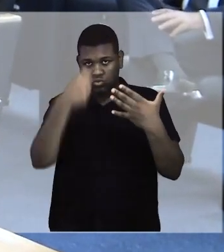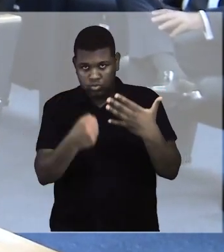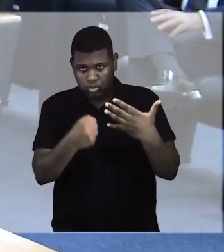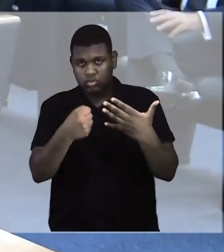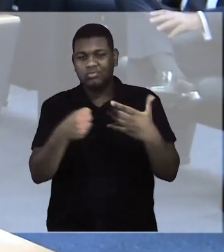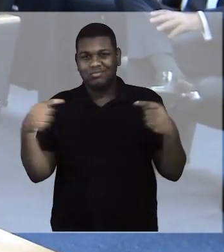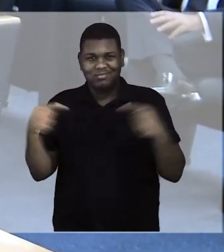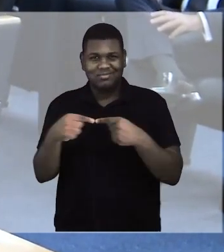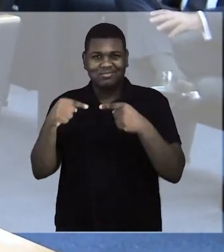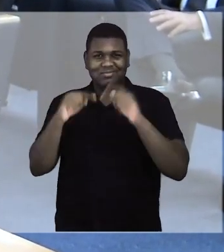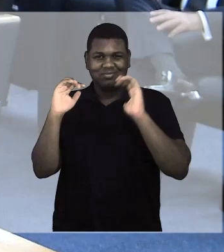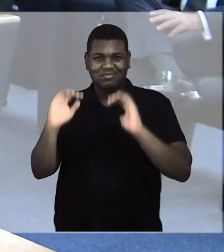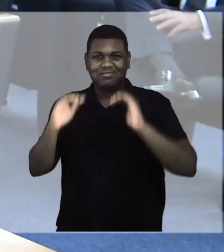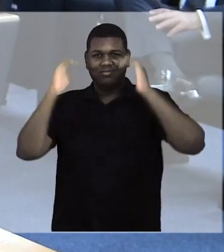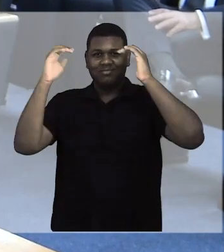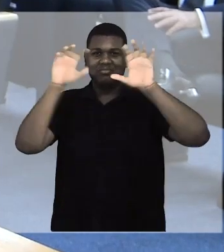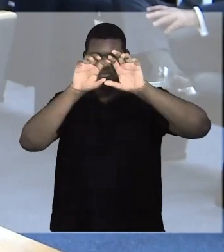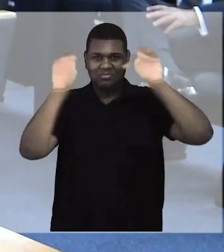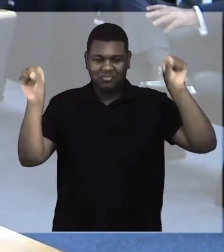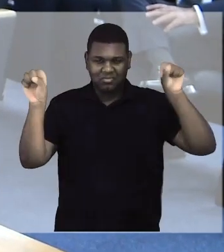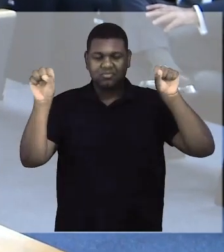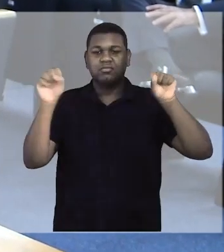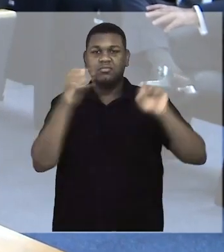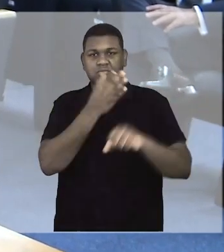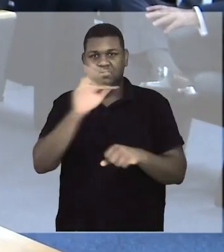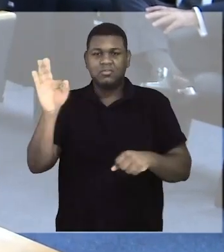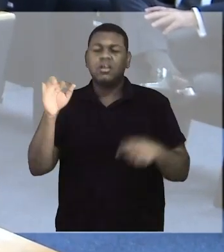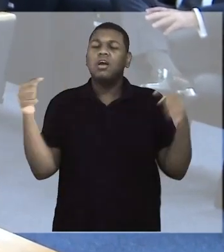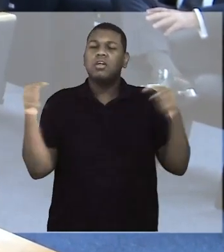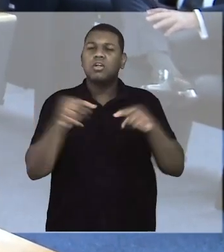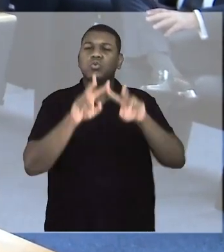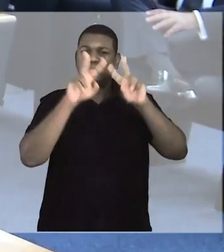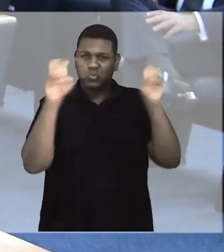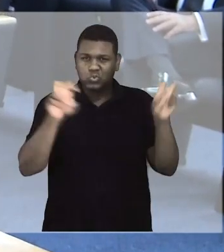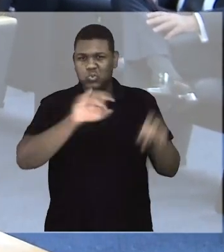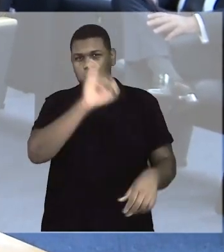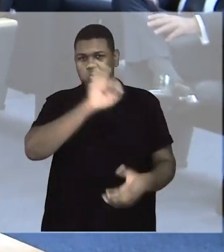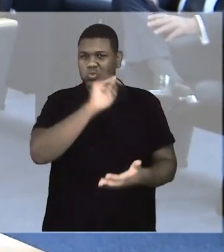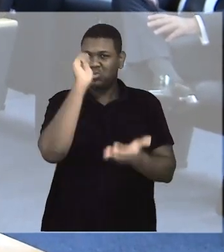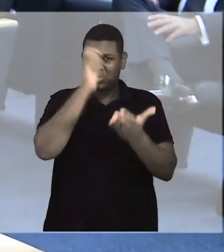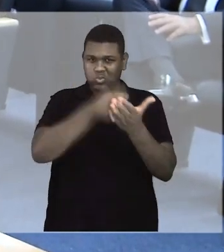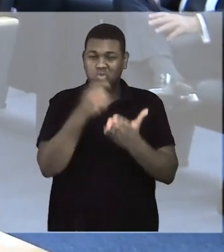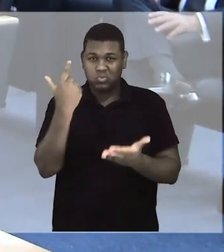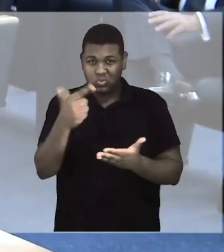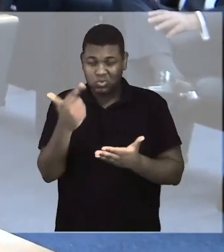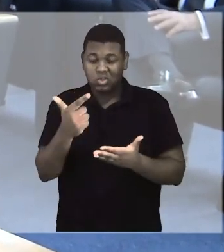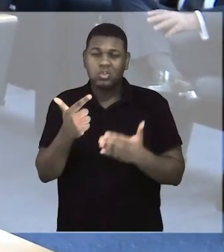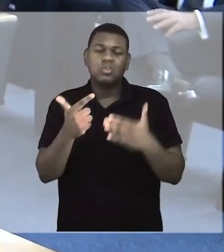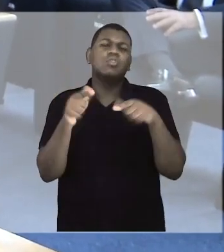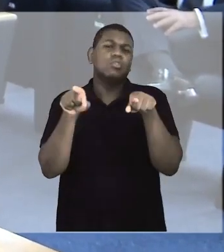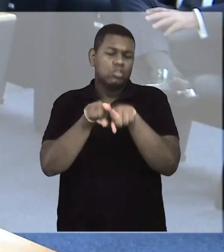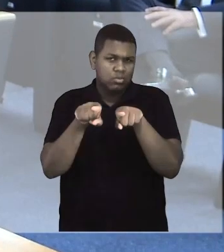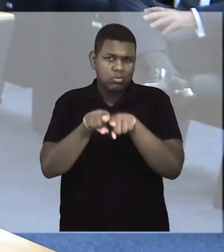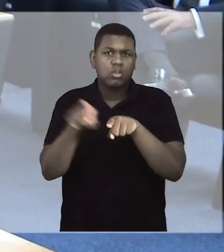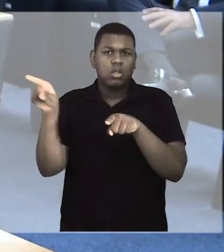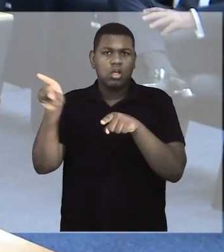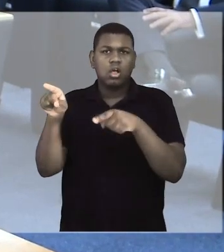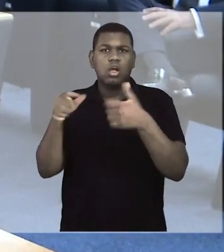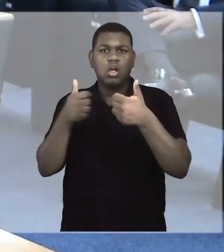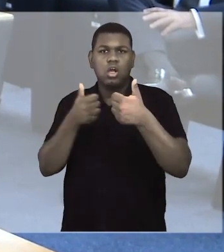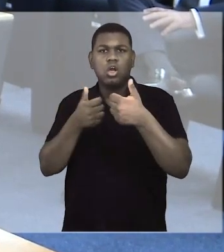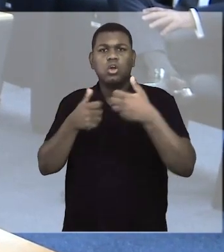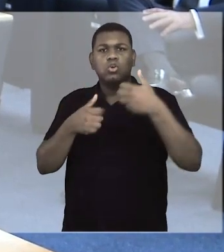efetivamente praticados. Nós sabemos que a súmula do Supremo protrai no tempo a consumação do delito de